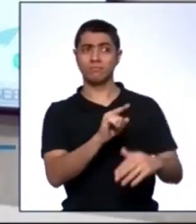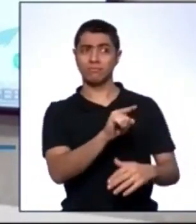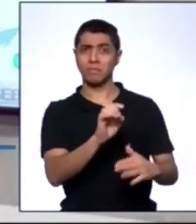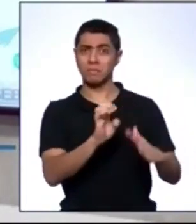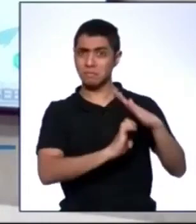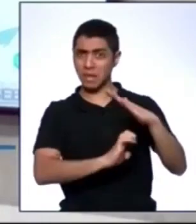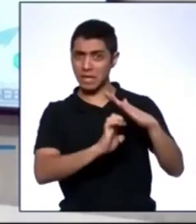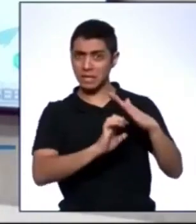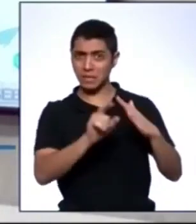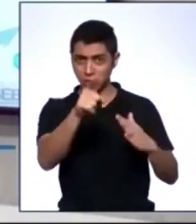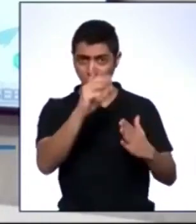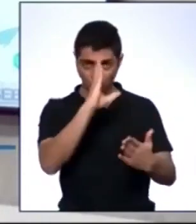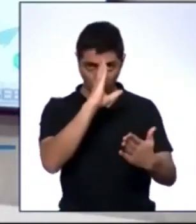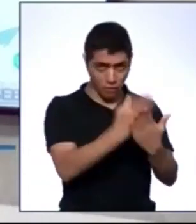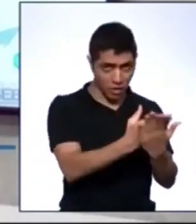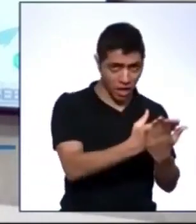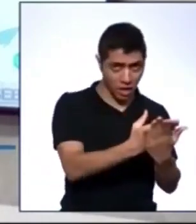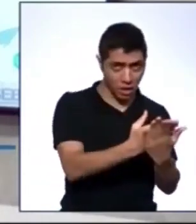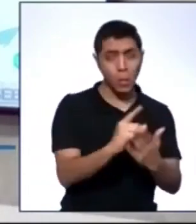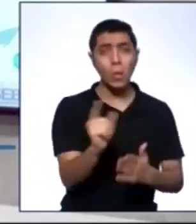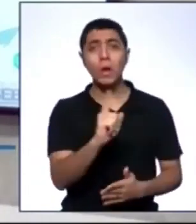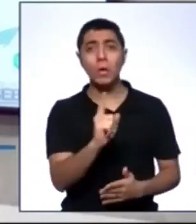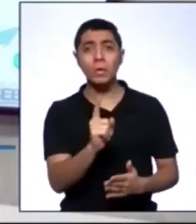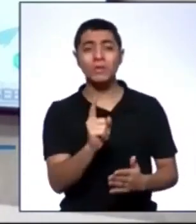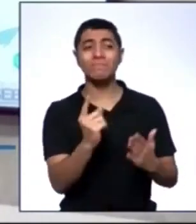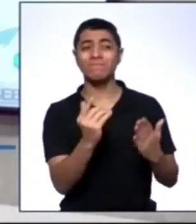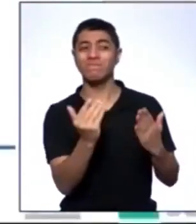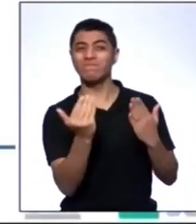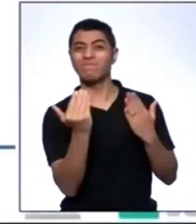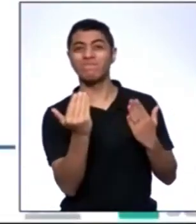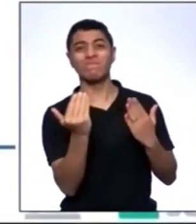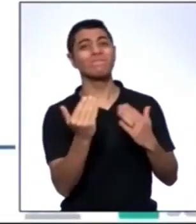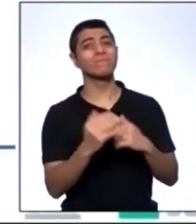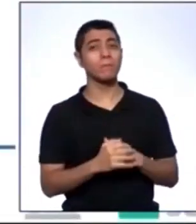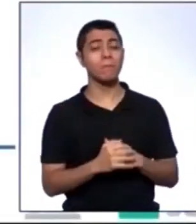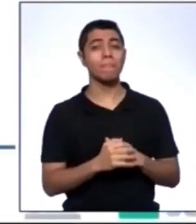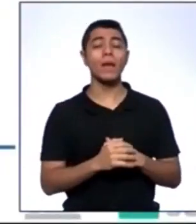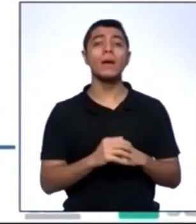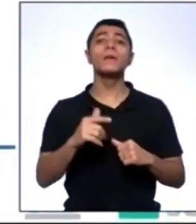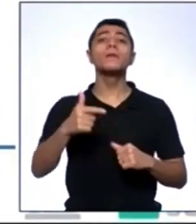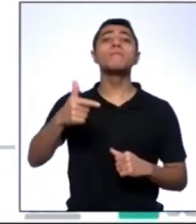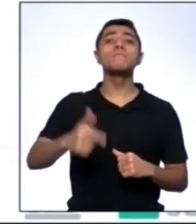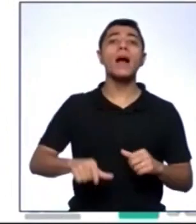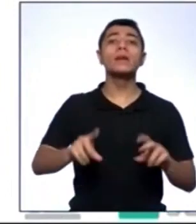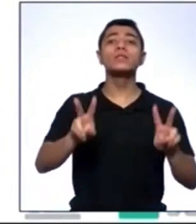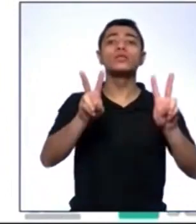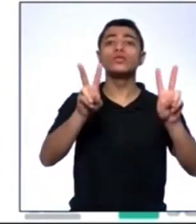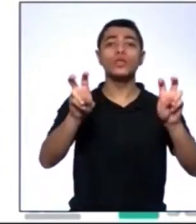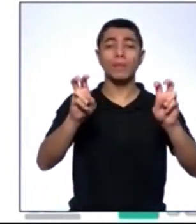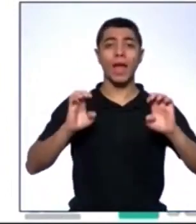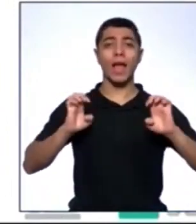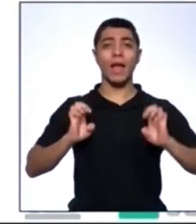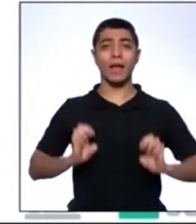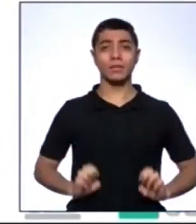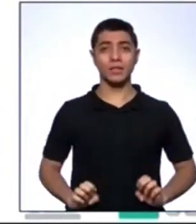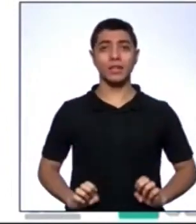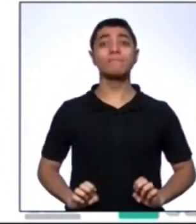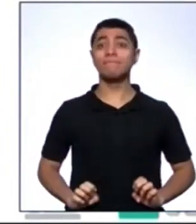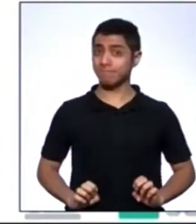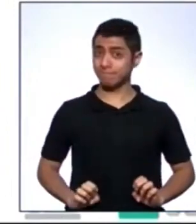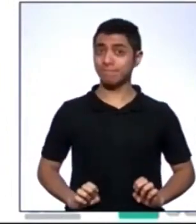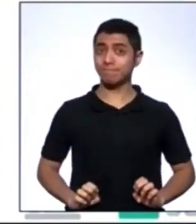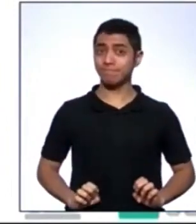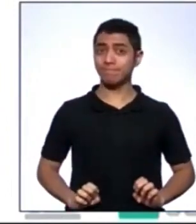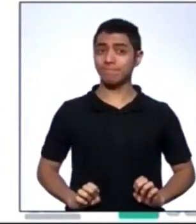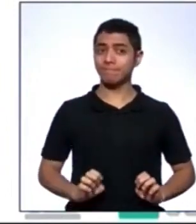ver outro aspecto, irmão? Quais são as questões éticas? Quem vai controlar isso aqui, irmão? Amigo, você acha que não